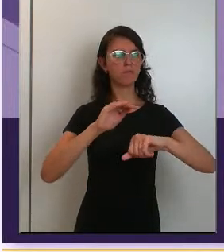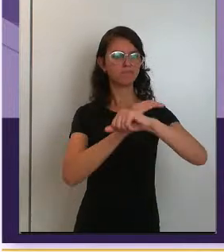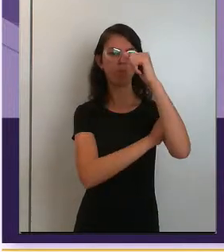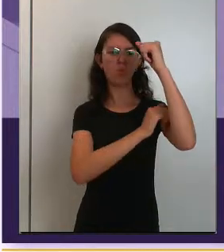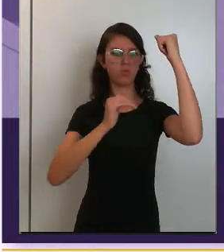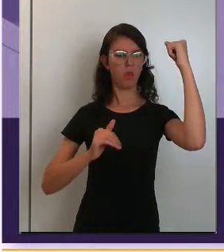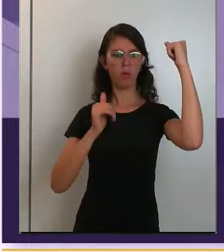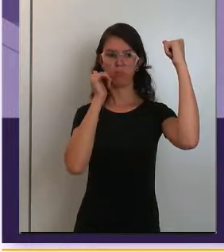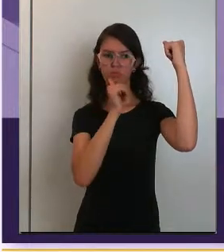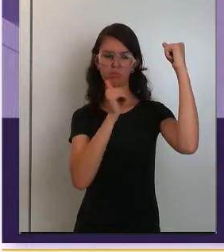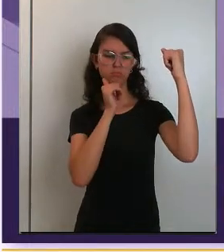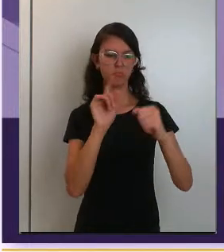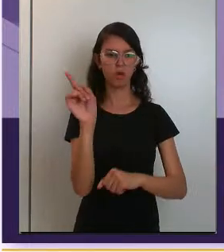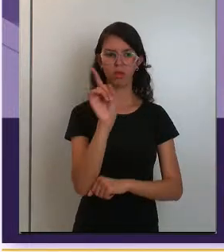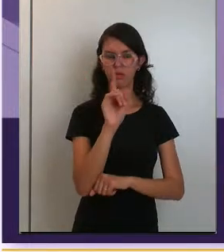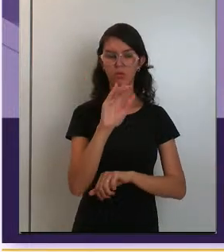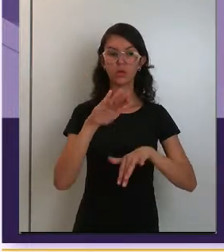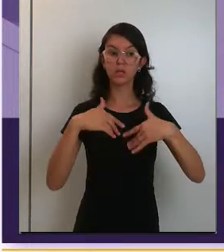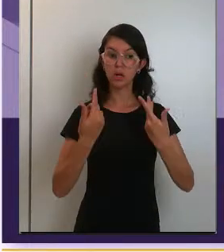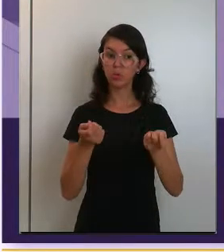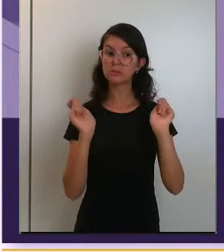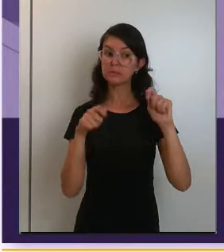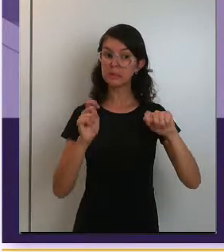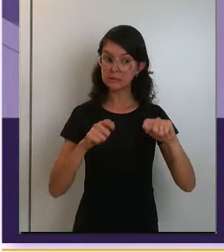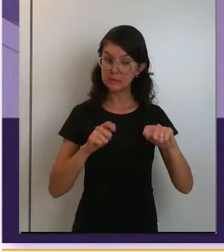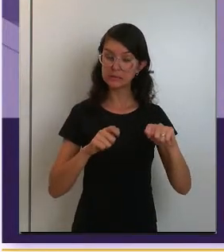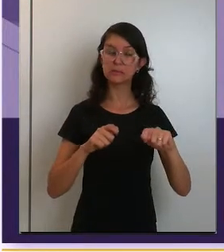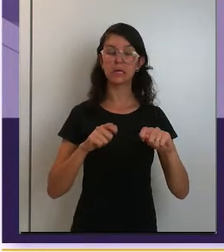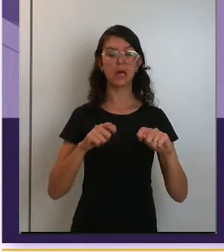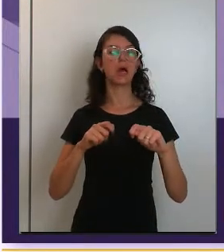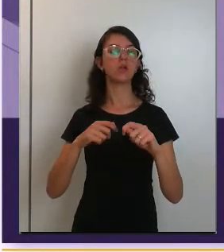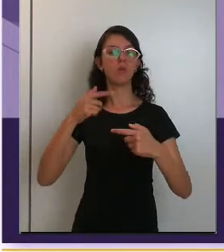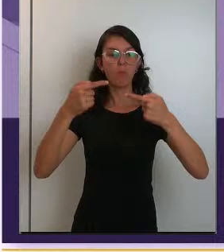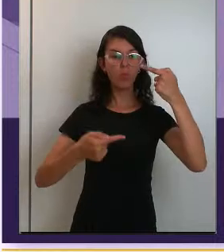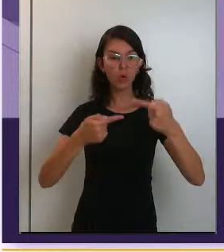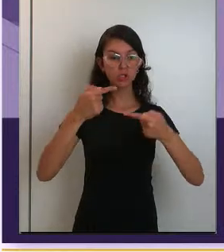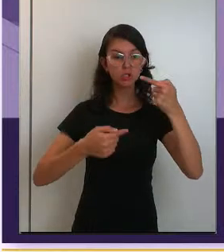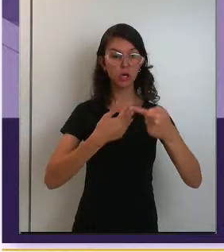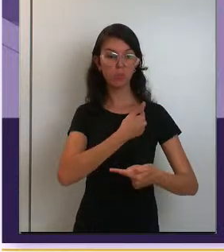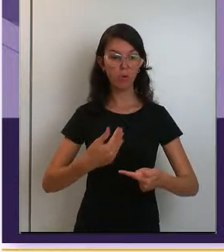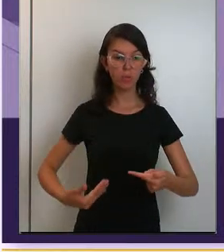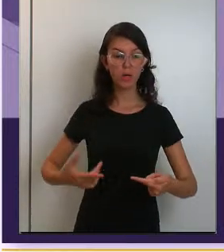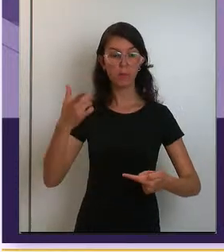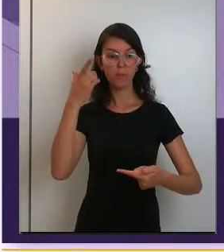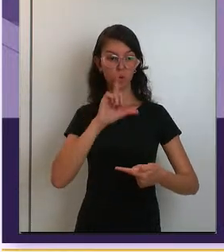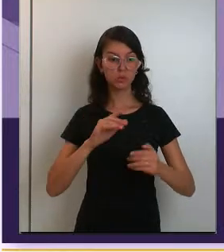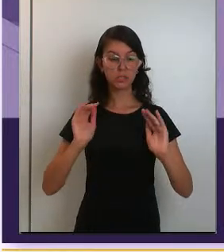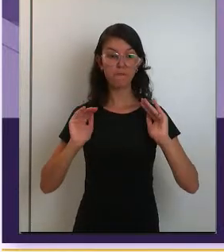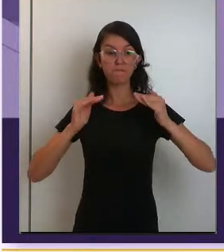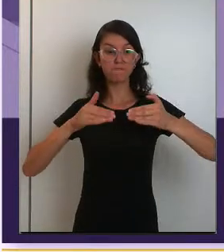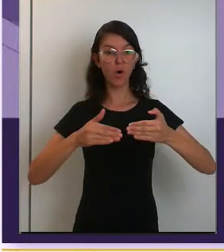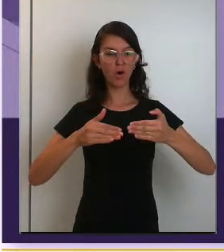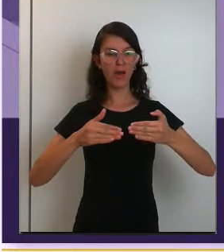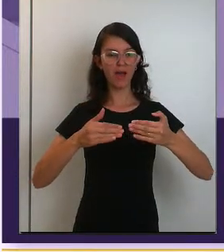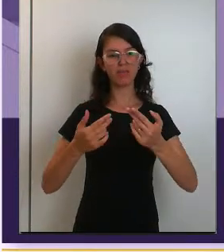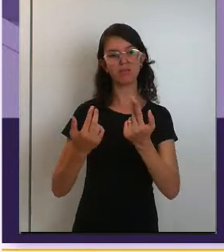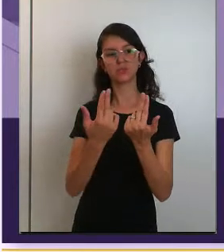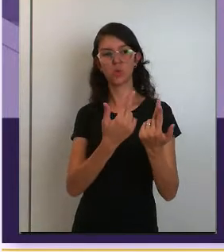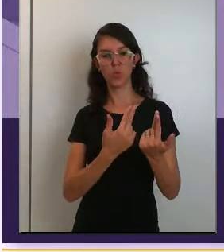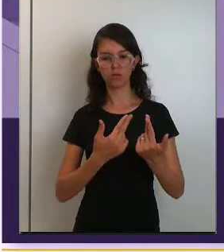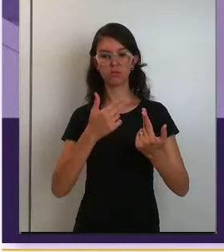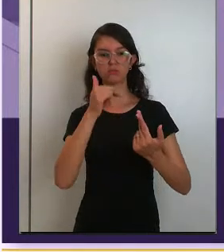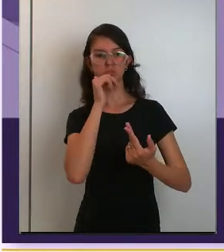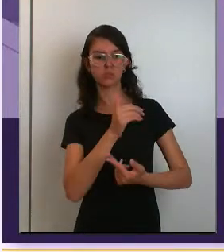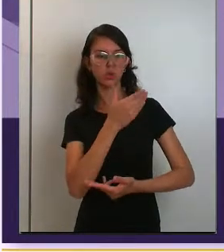de gênero. É necessária a adoção de políticas públicas que sejam capazes de atingir as raízes dessa igualdade entre homens e mulheres e